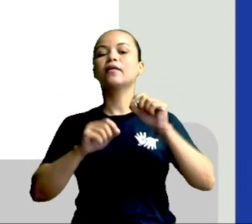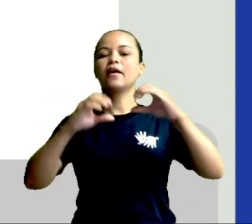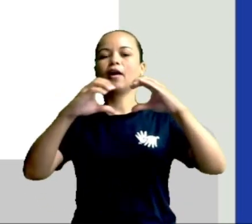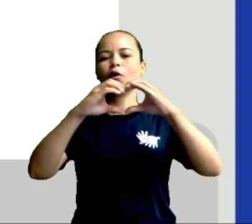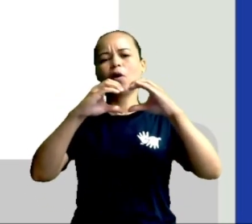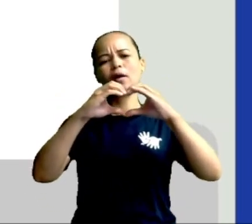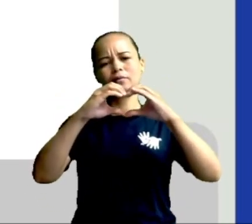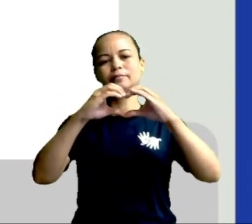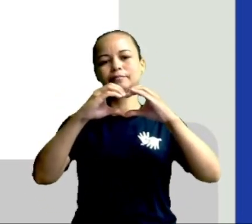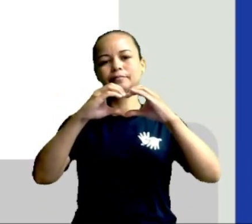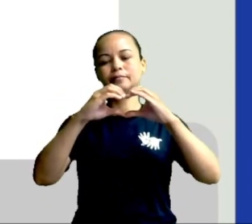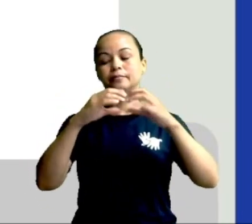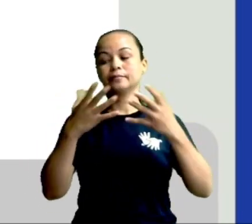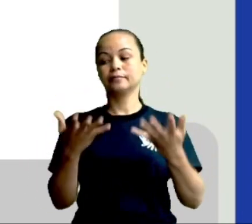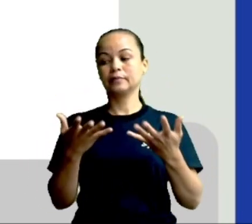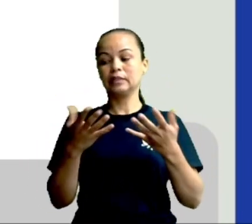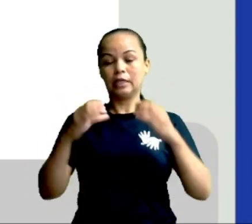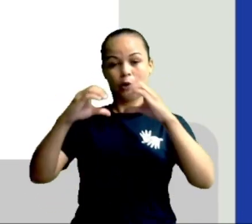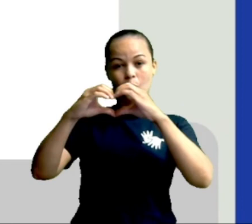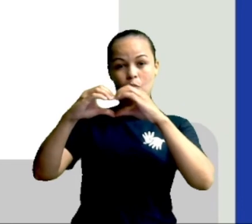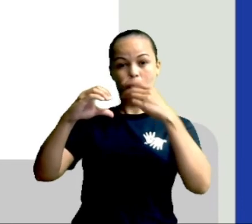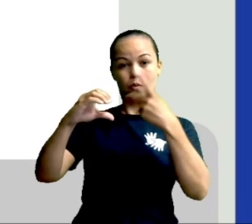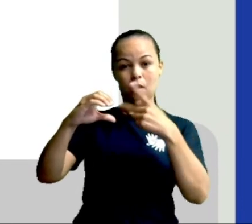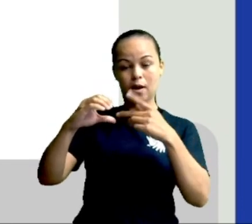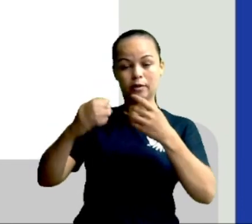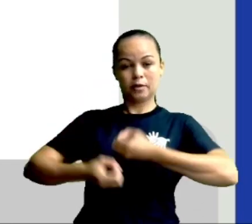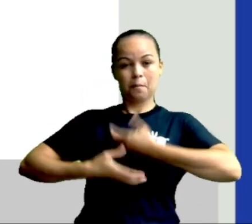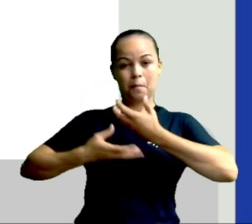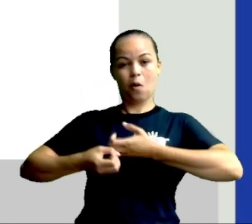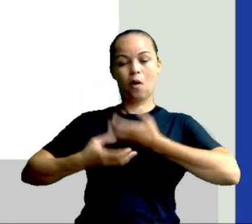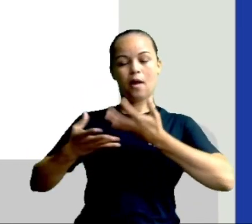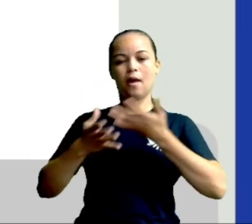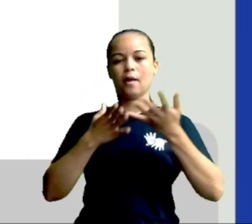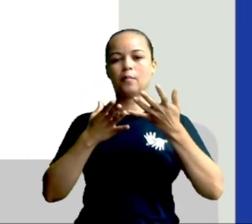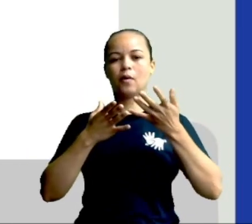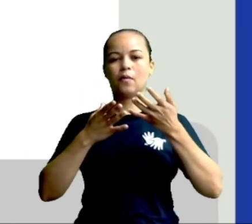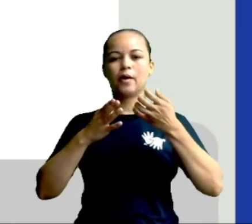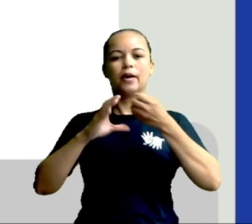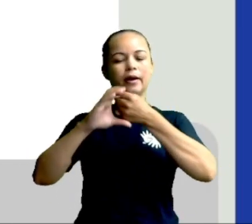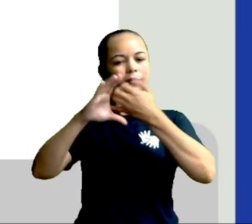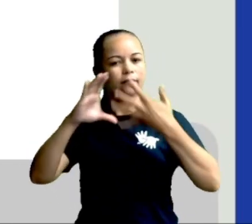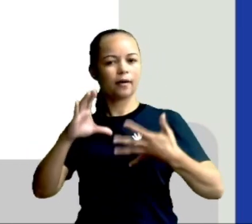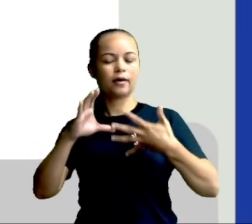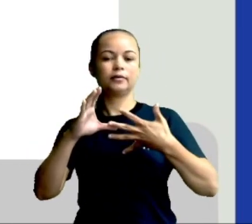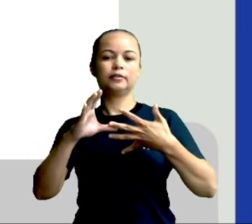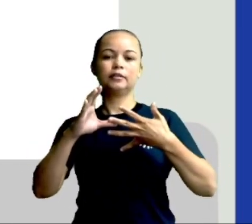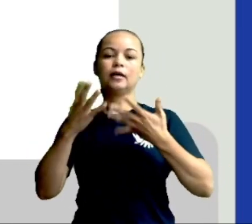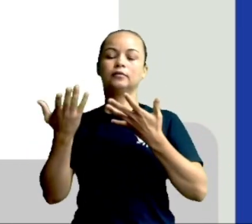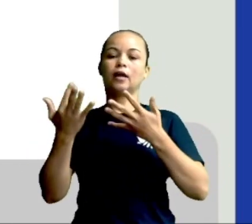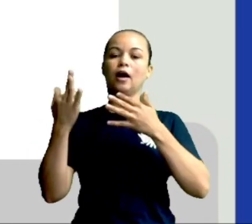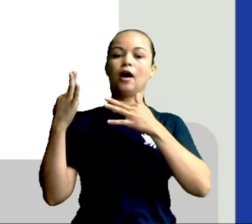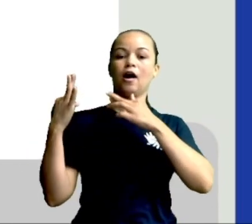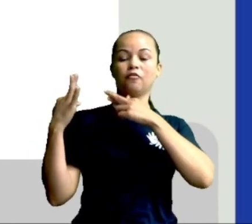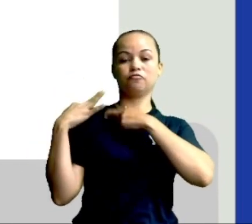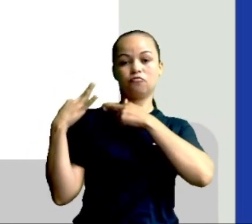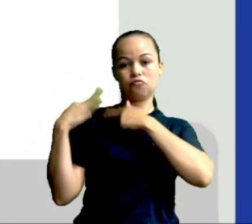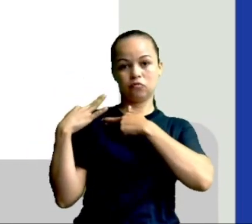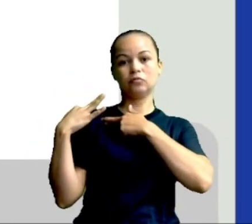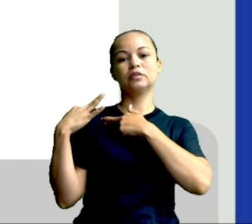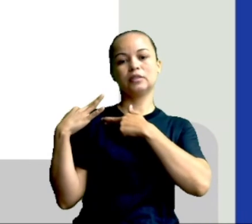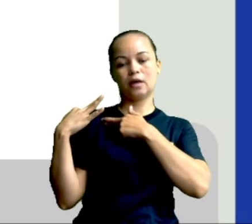coração. Então, esse poema, ele é caracterizado pela função